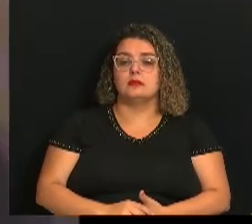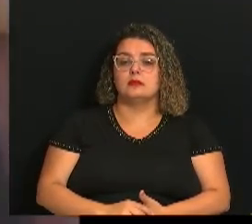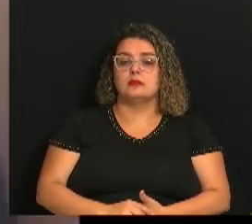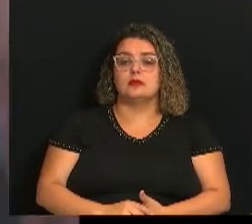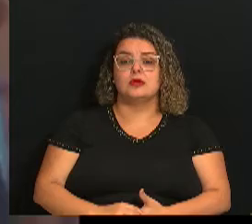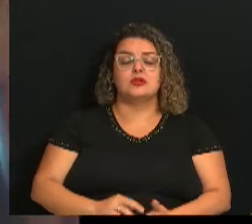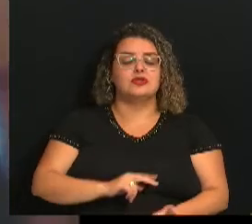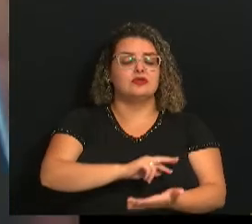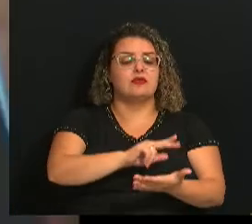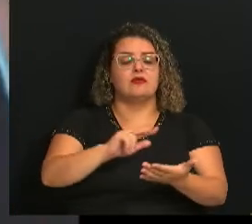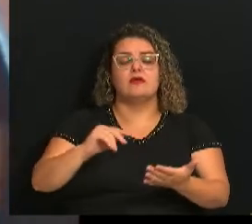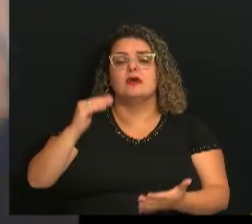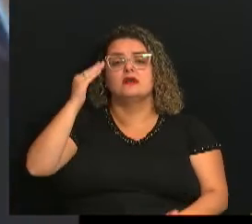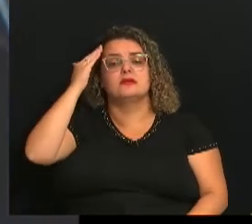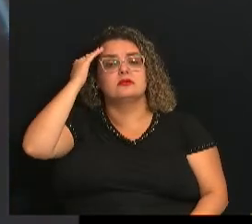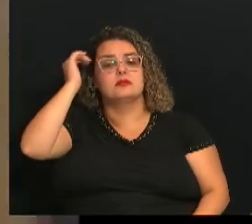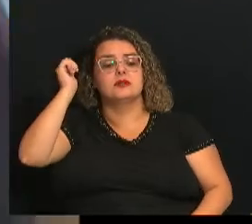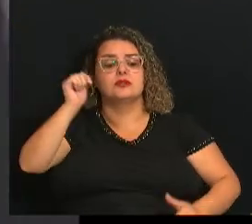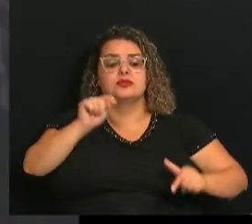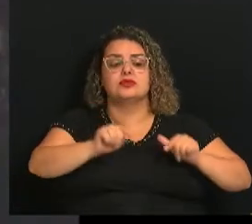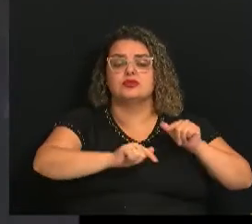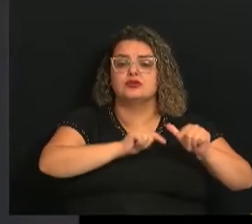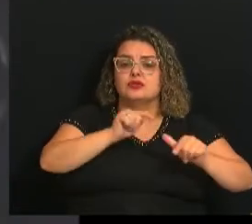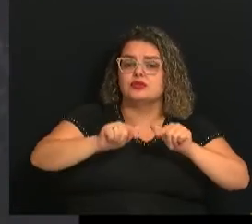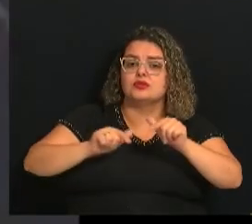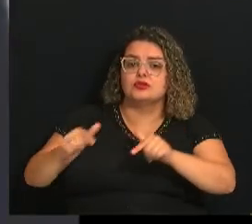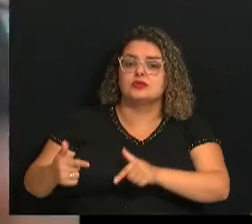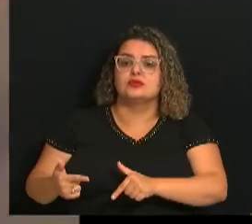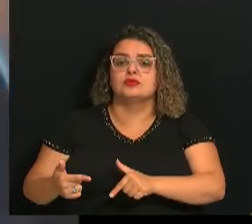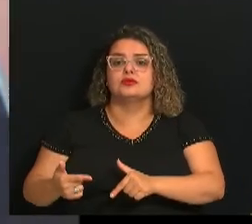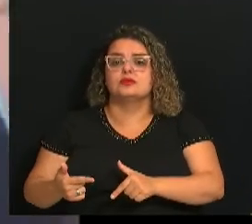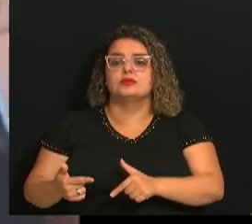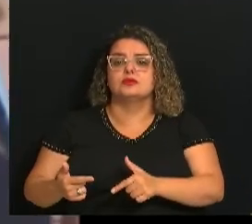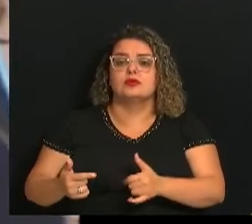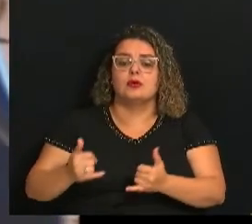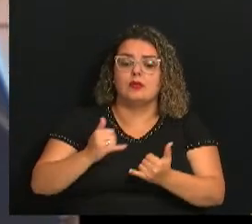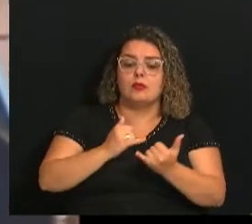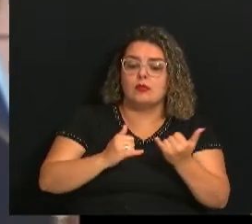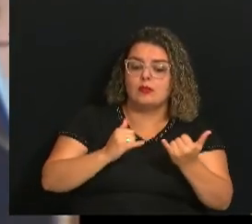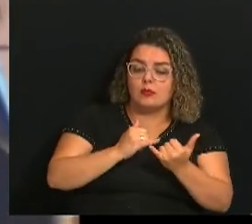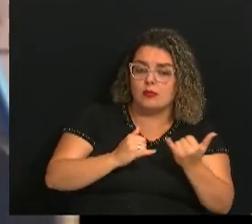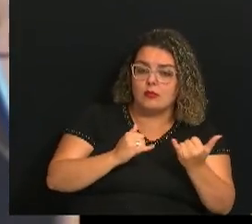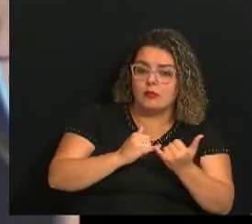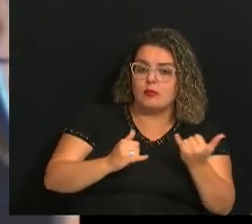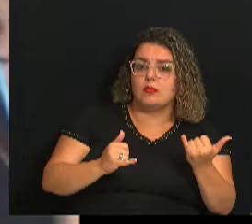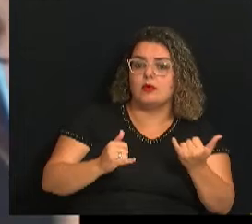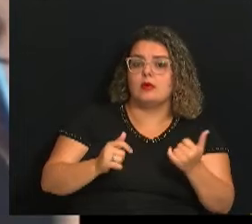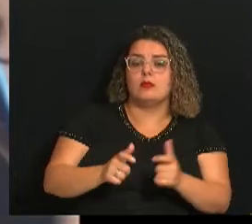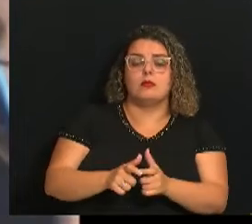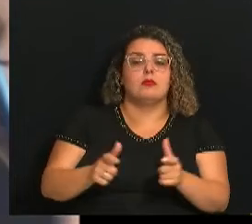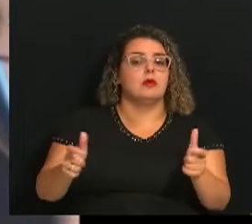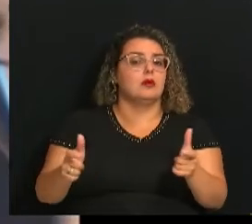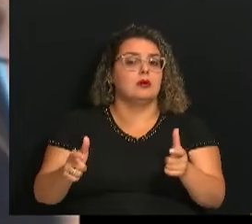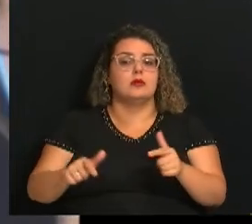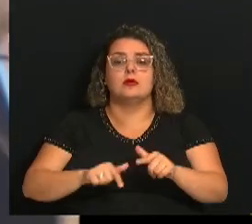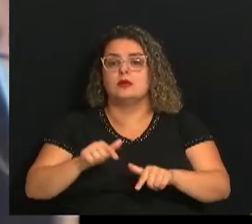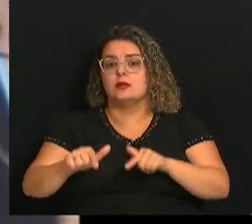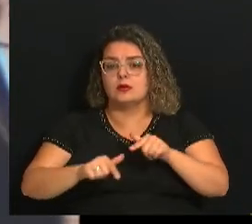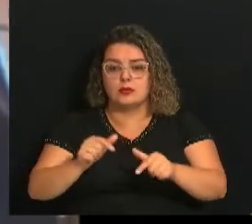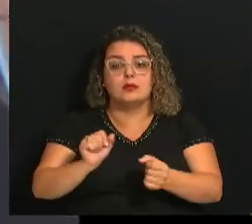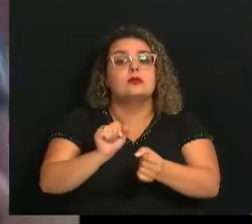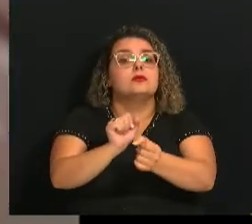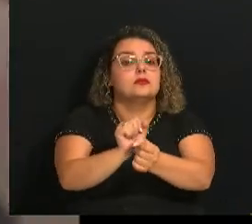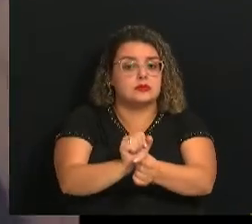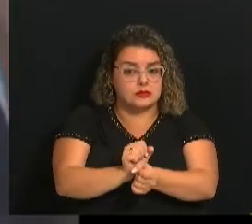de trabalhadores, inclusive parte deles dos trabalhadores, grande parte dos trabalhadores